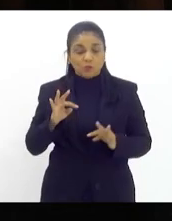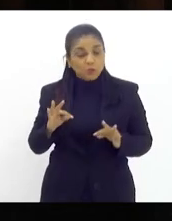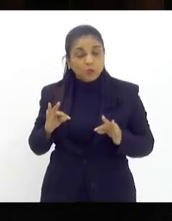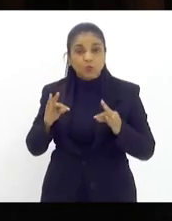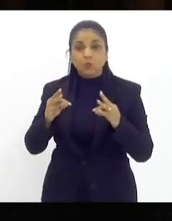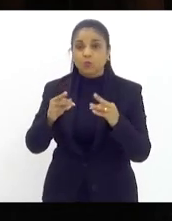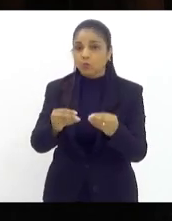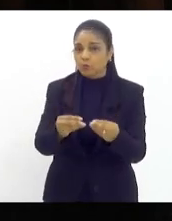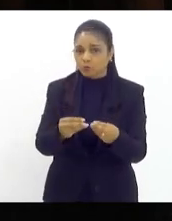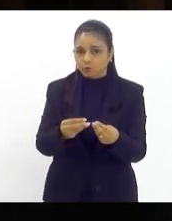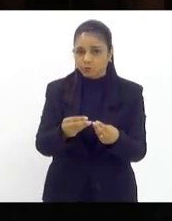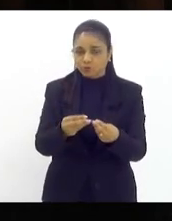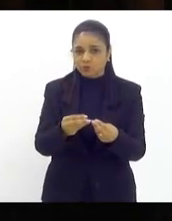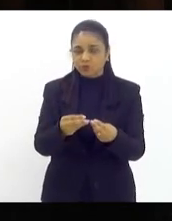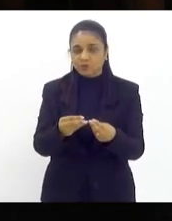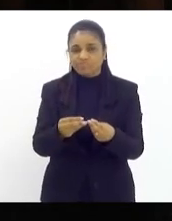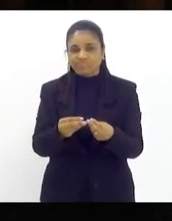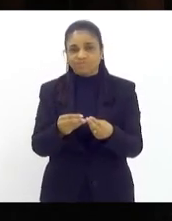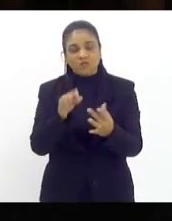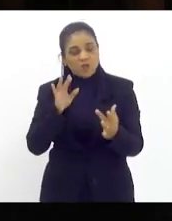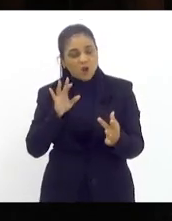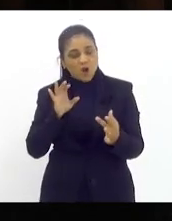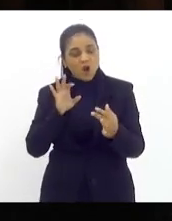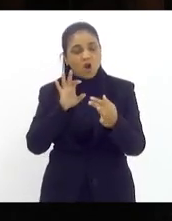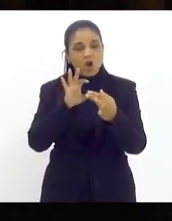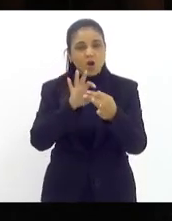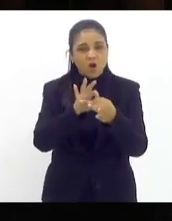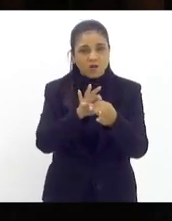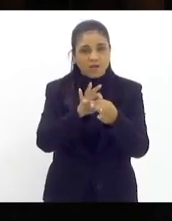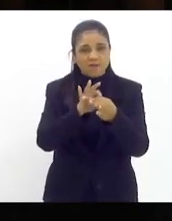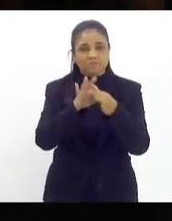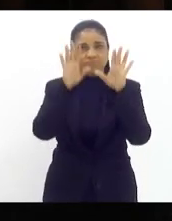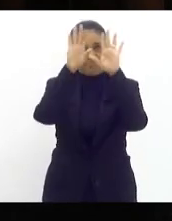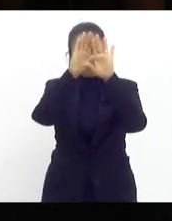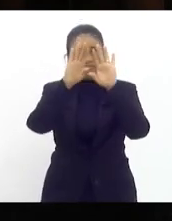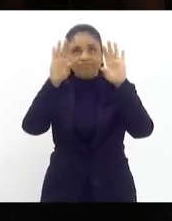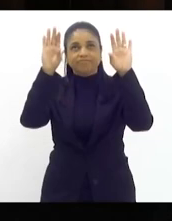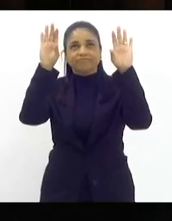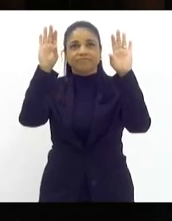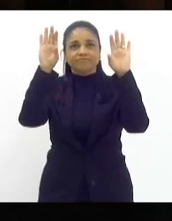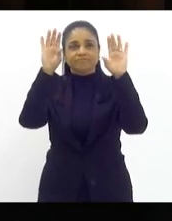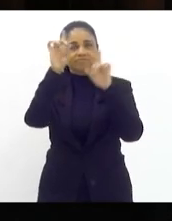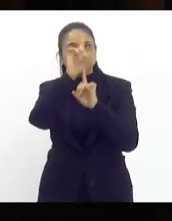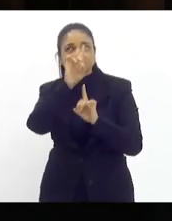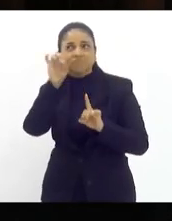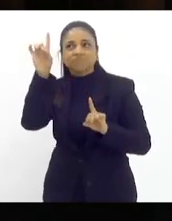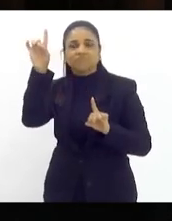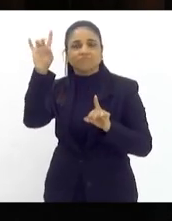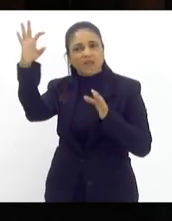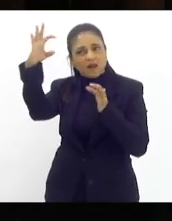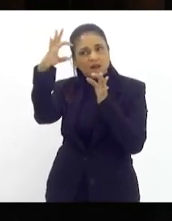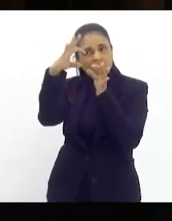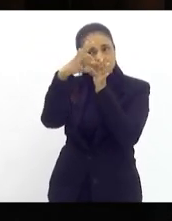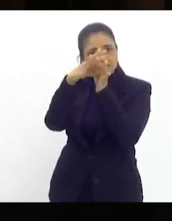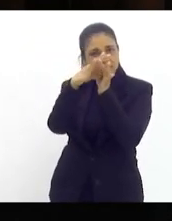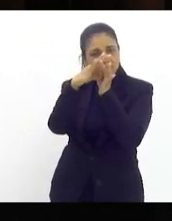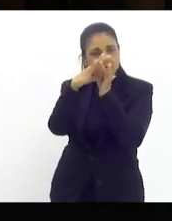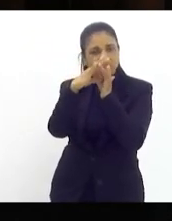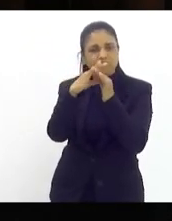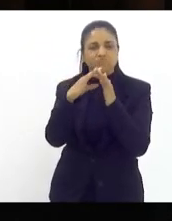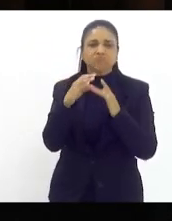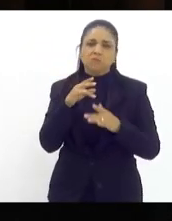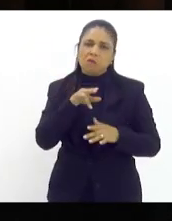aqueles que de alguma forma se conectam com as coisas do céu com as coisas de Deus sejam os nossos irmãos